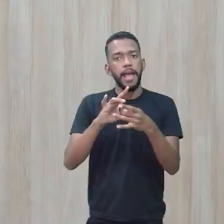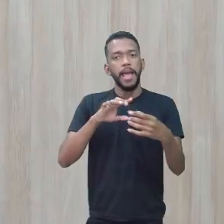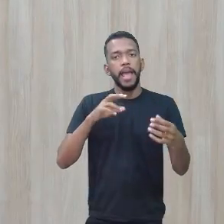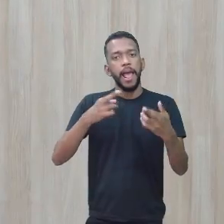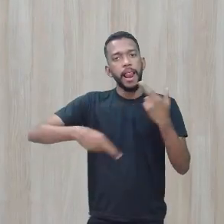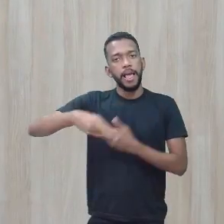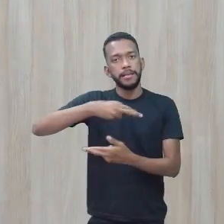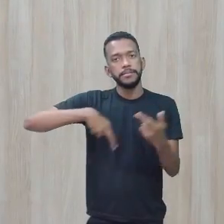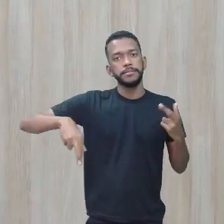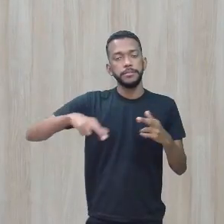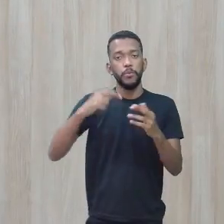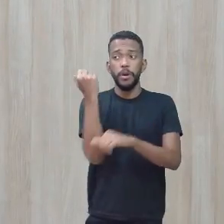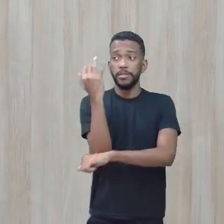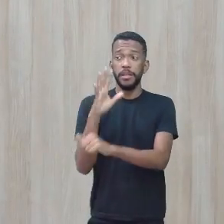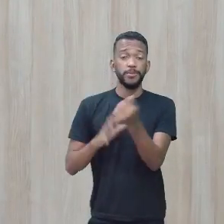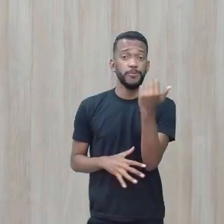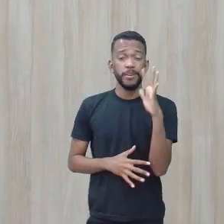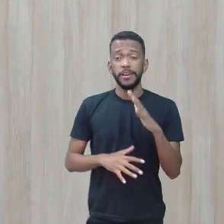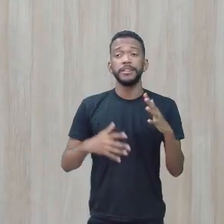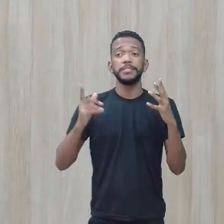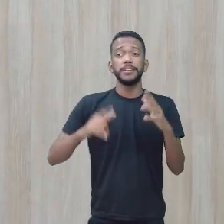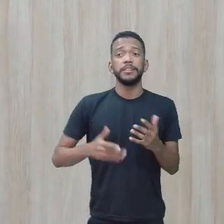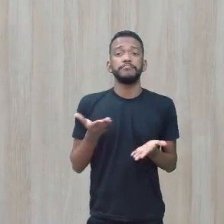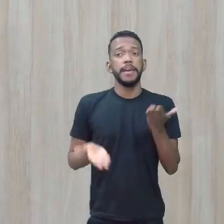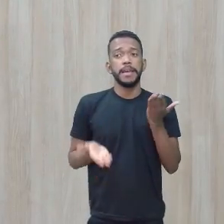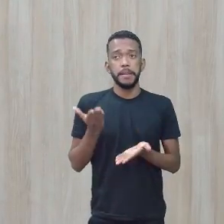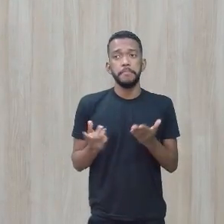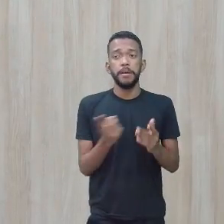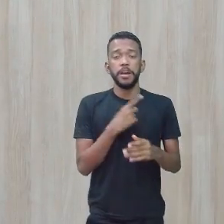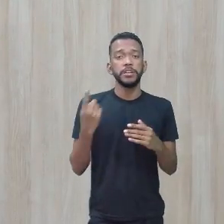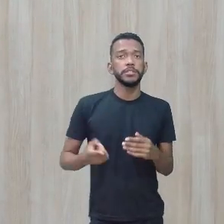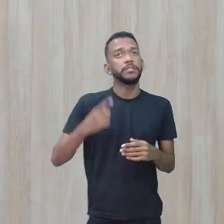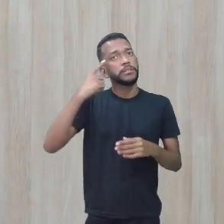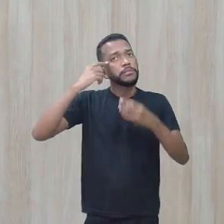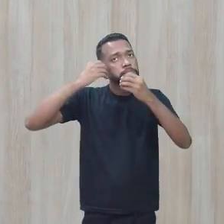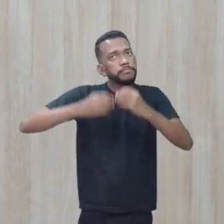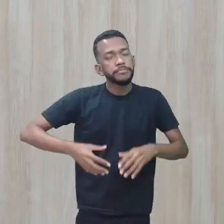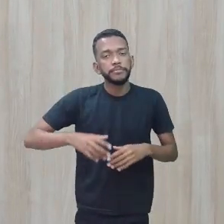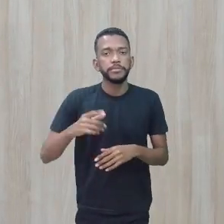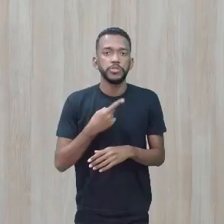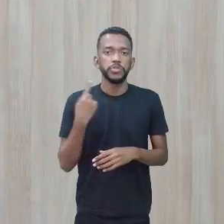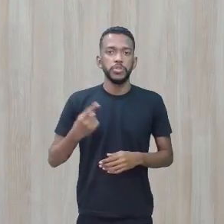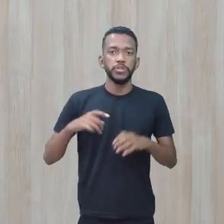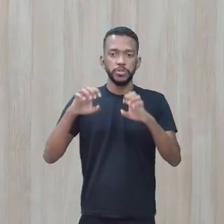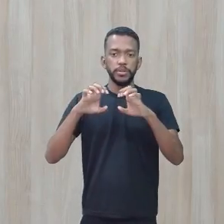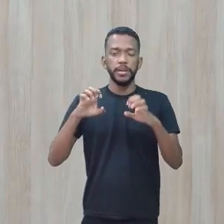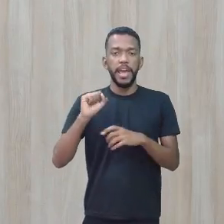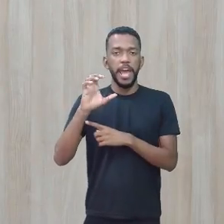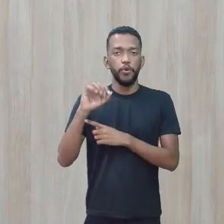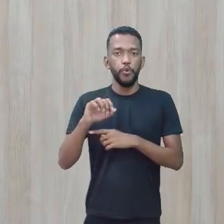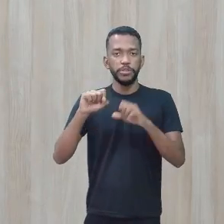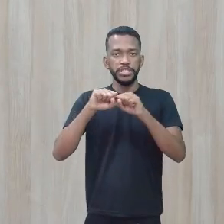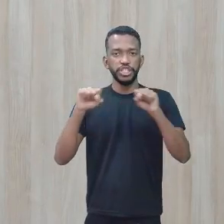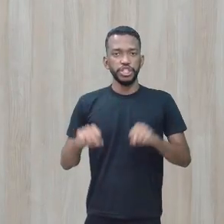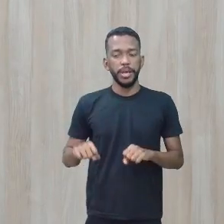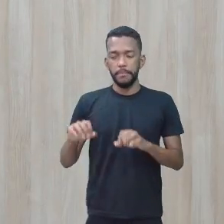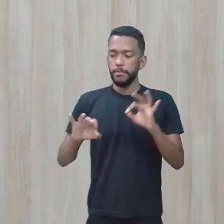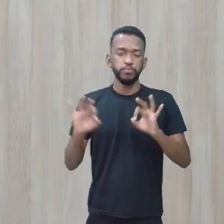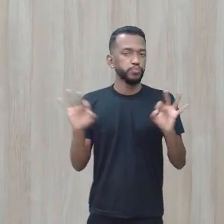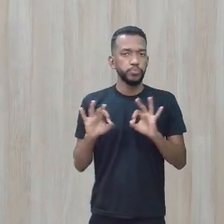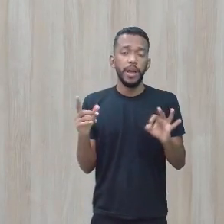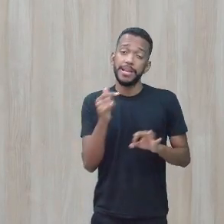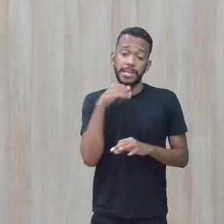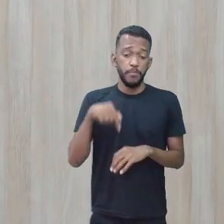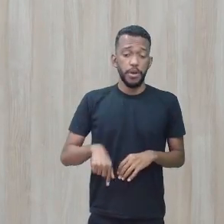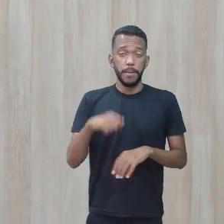forma equilibrada, que a gente não danifique nossos ecossistemas. No nosso caso aqui do Brasil, por